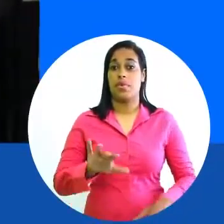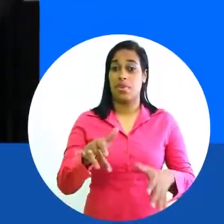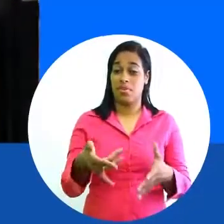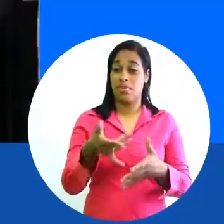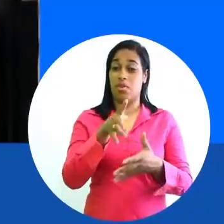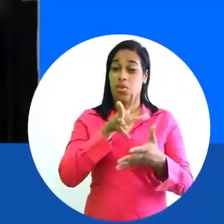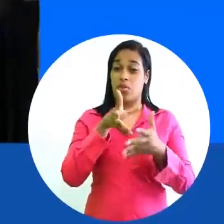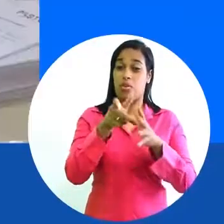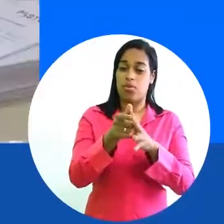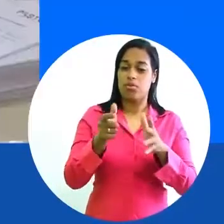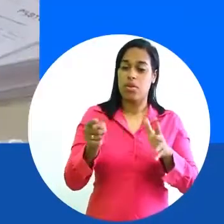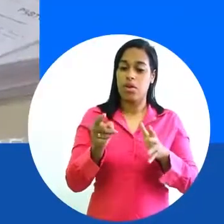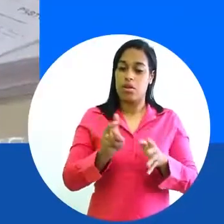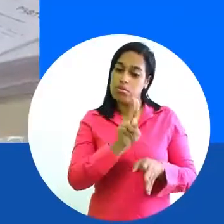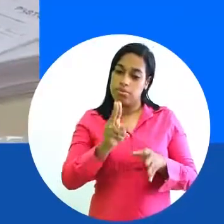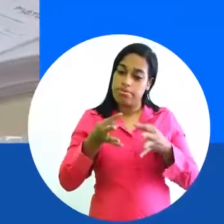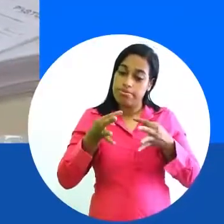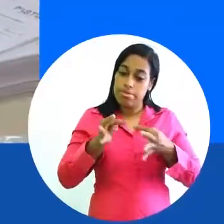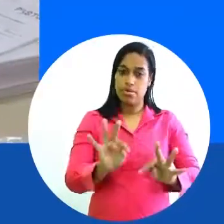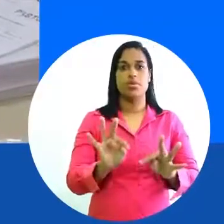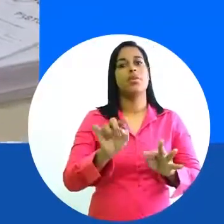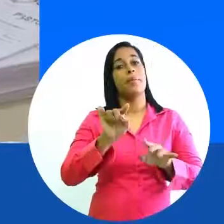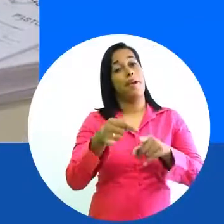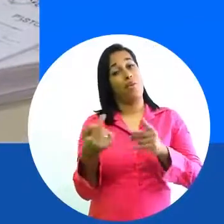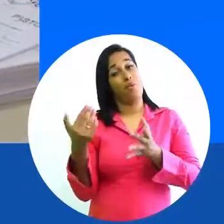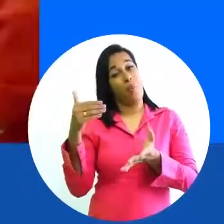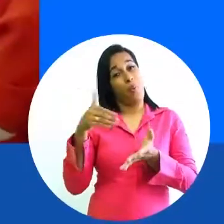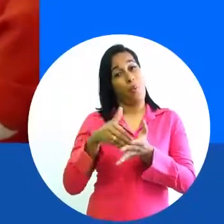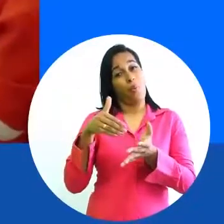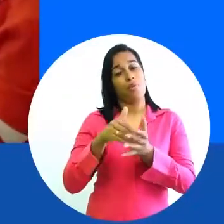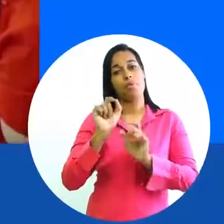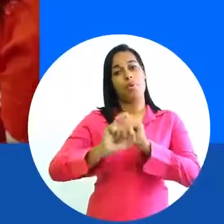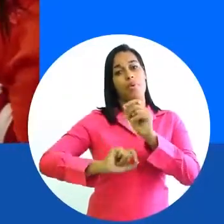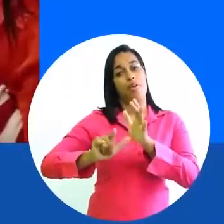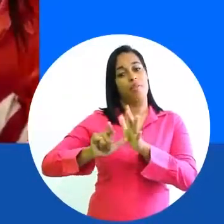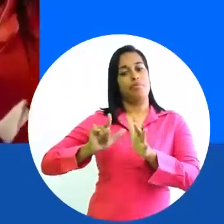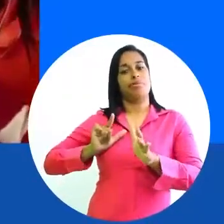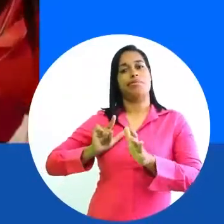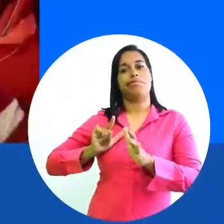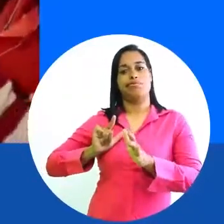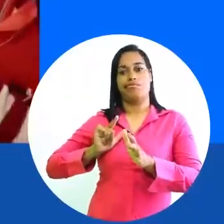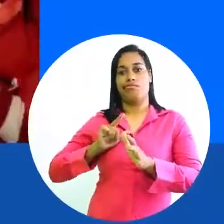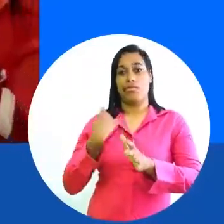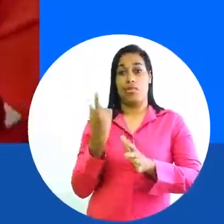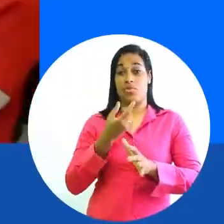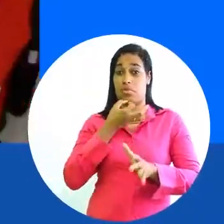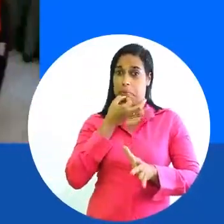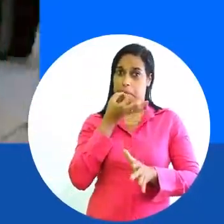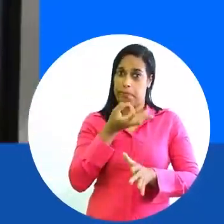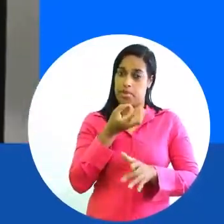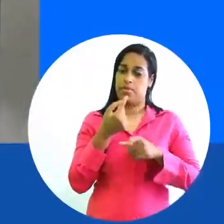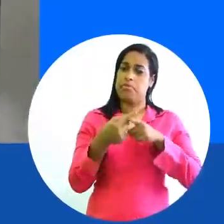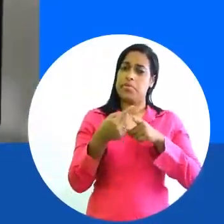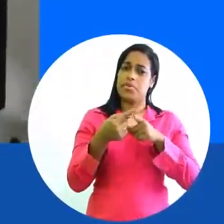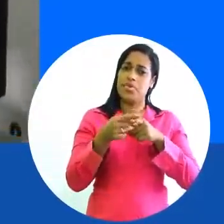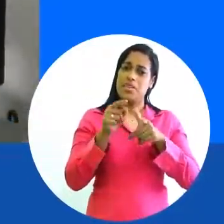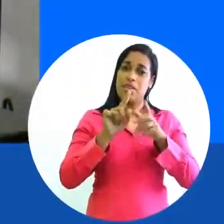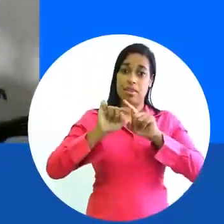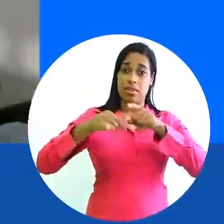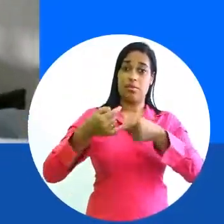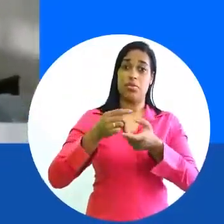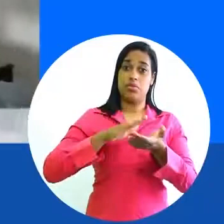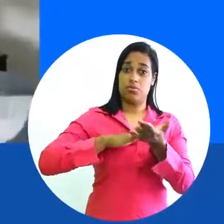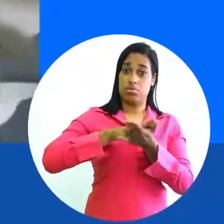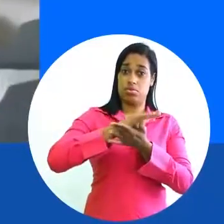Apesar de todo o avanço, o último passo desse processo é para trás, pelo menos na nossa opinião, né? Depois de digitalizados,